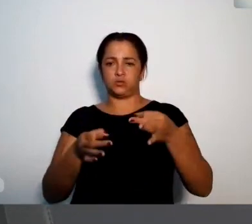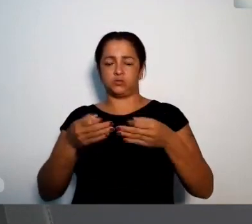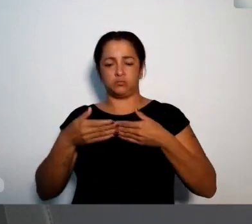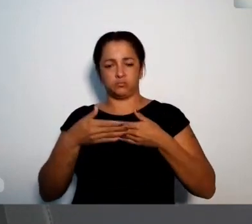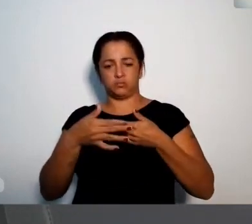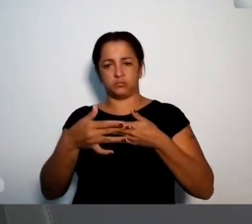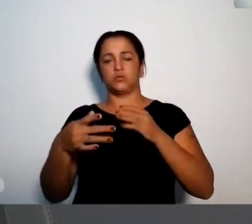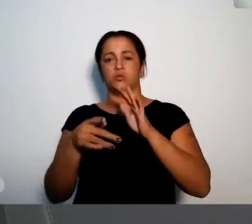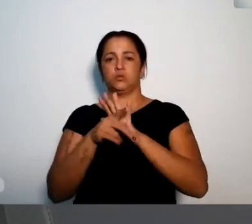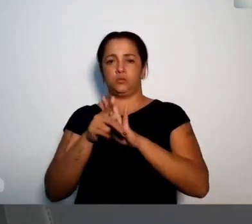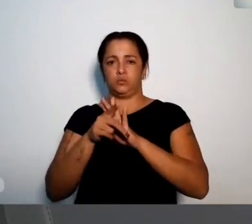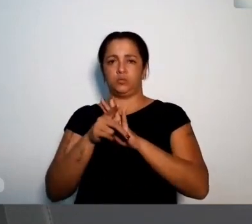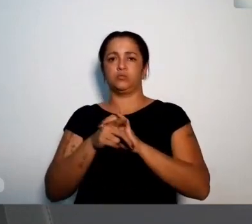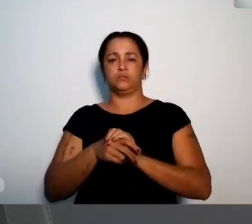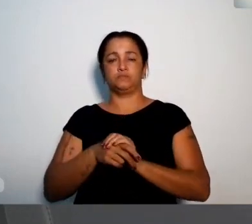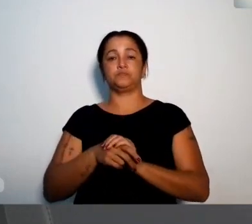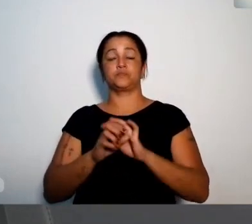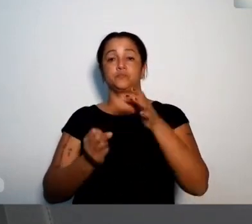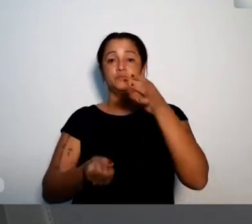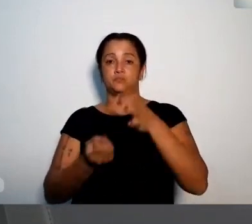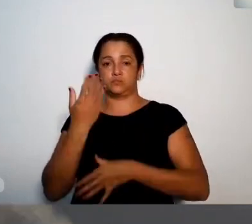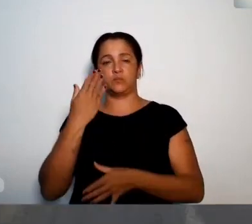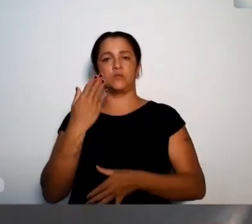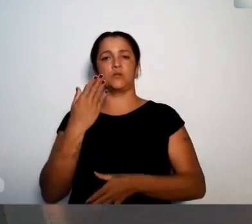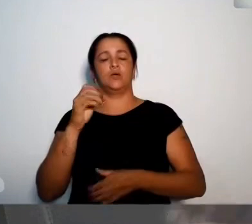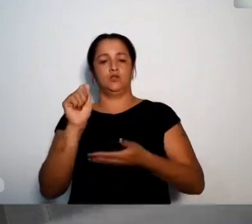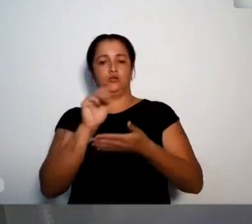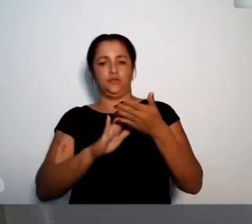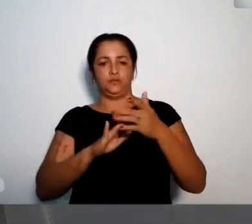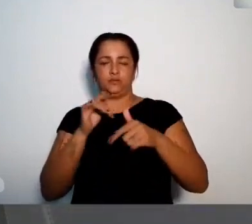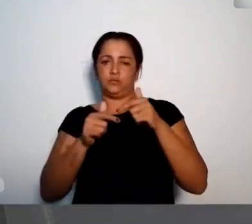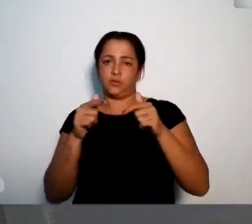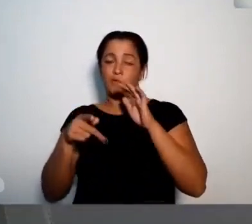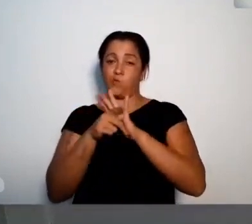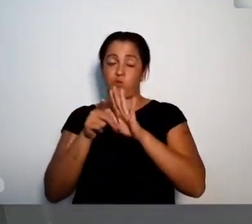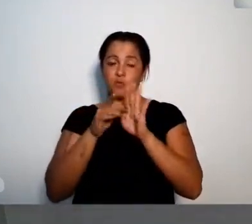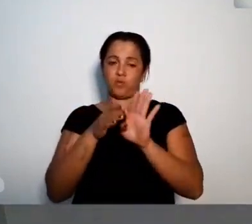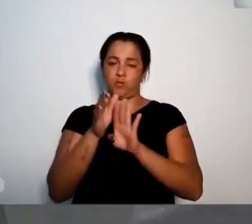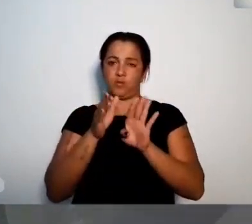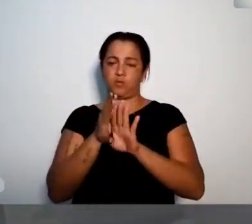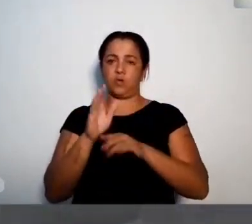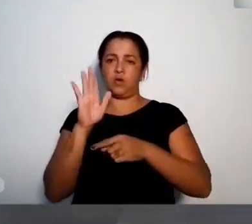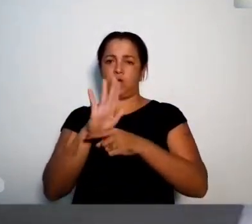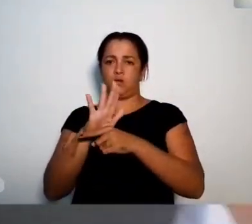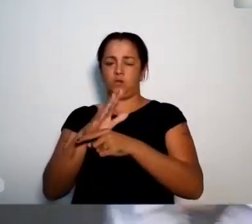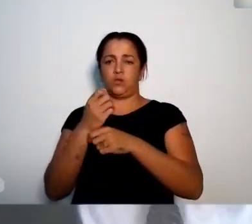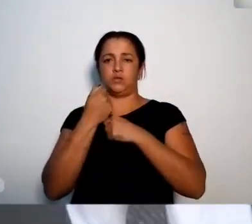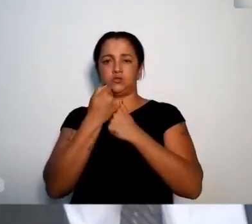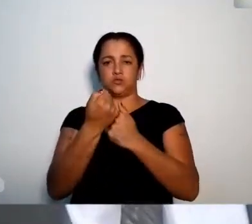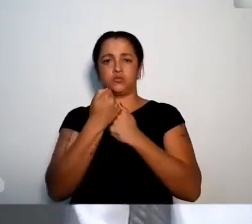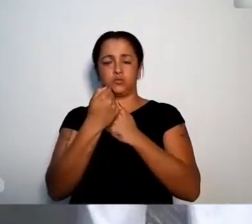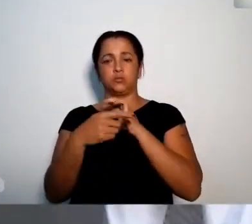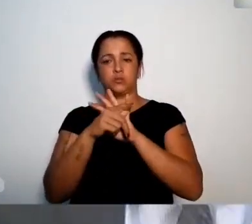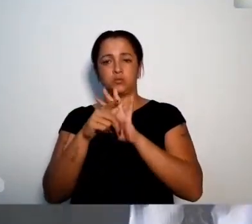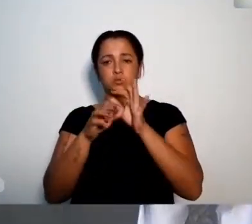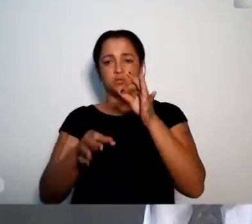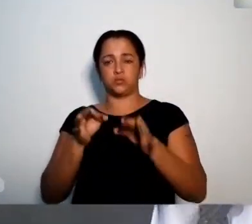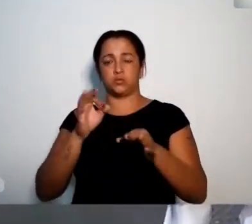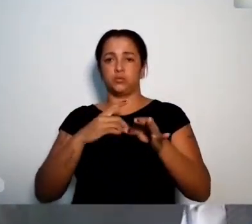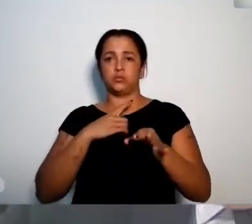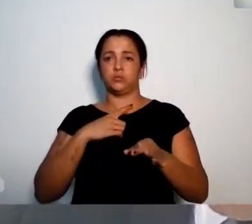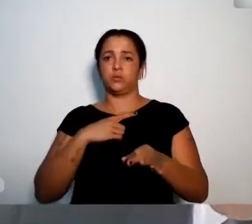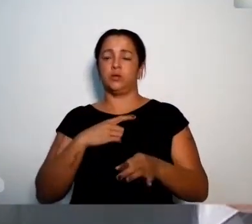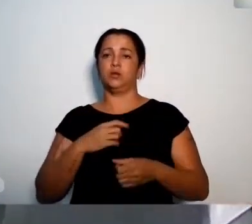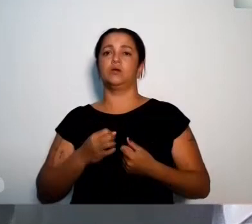Executivo, desenvolver atividades de consultoria, assessoramento jurídico, representar o município